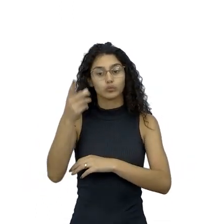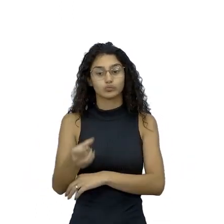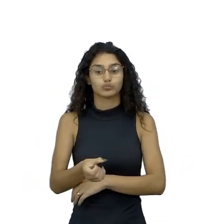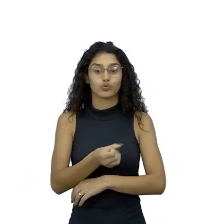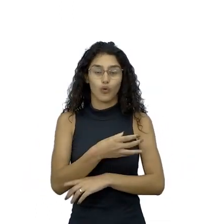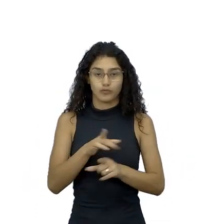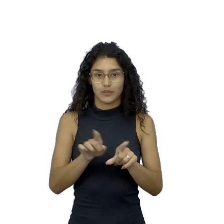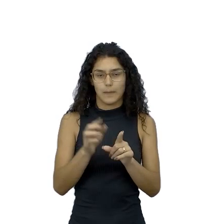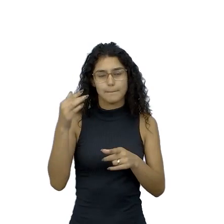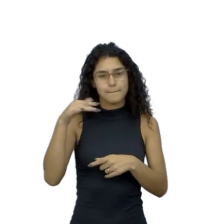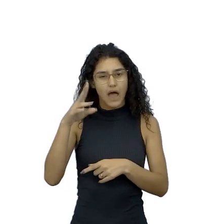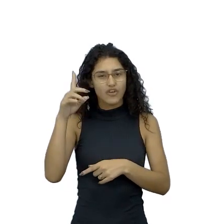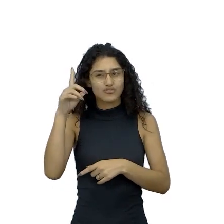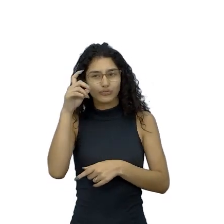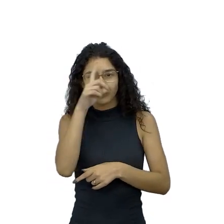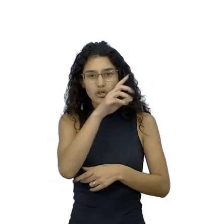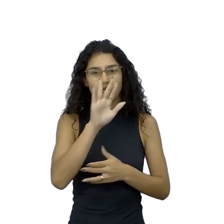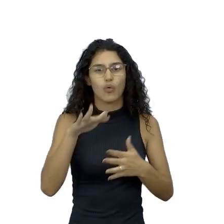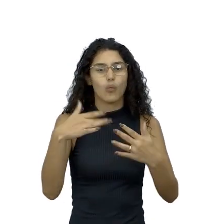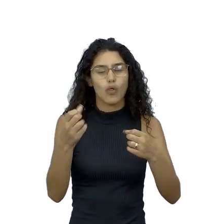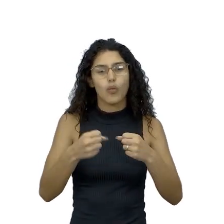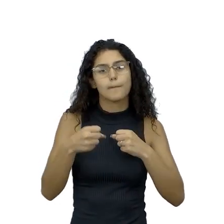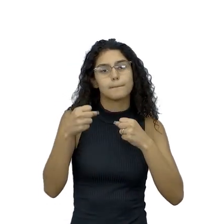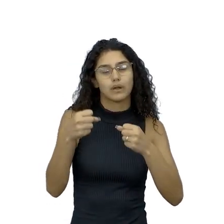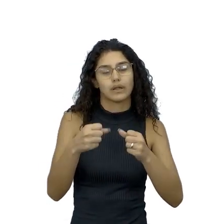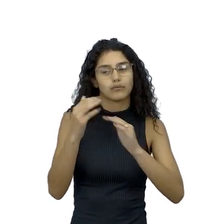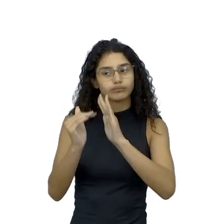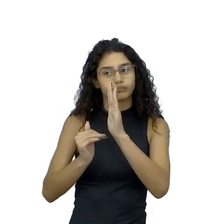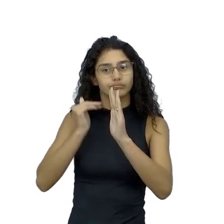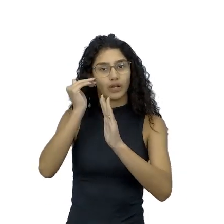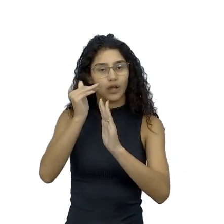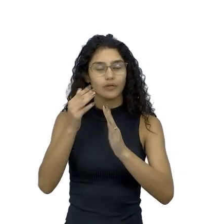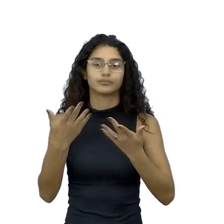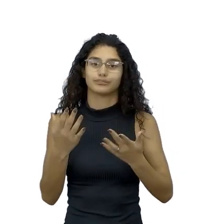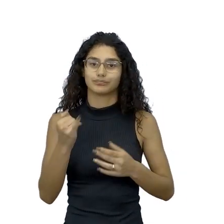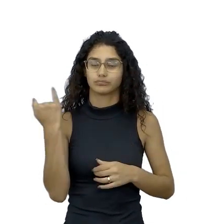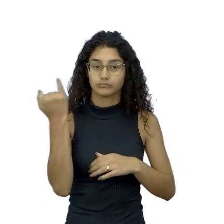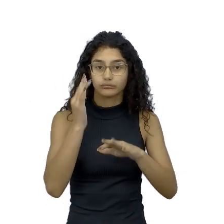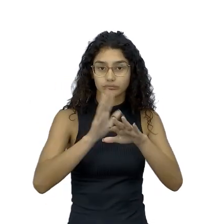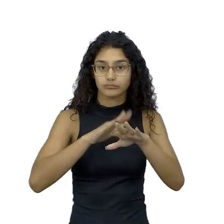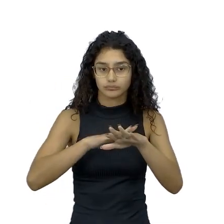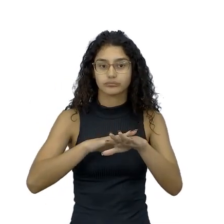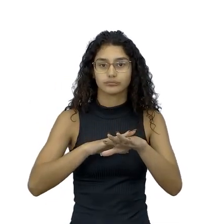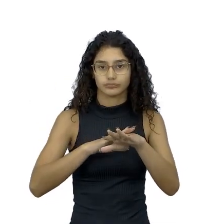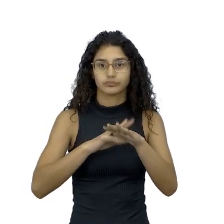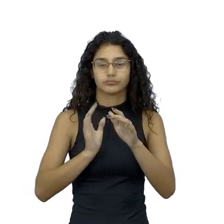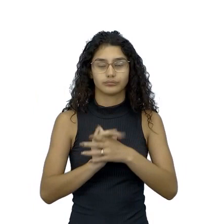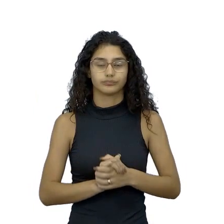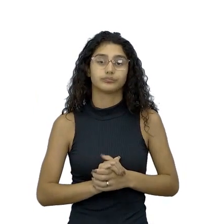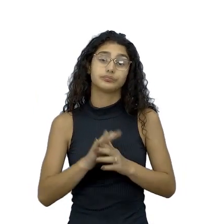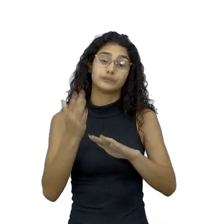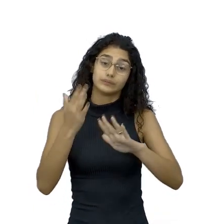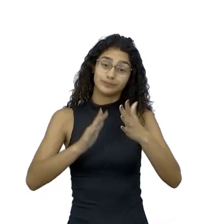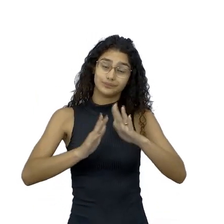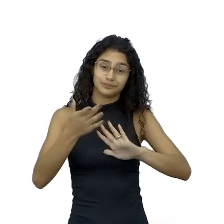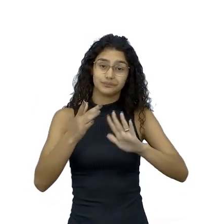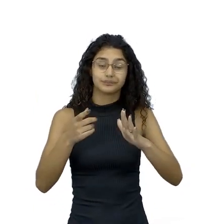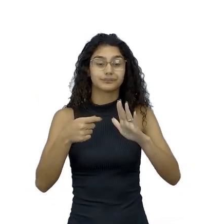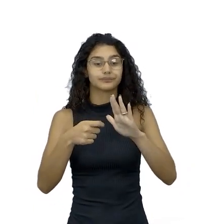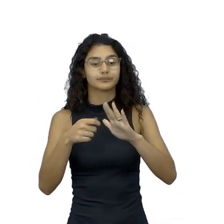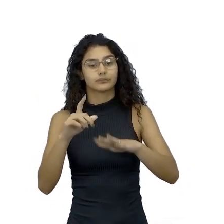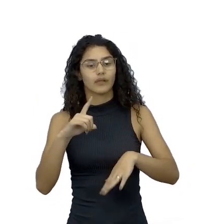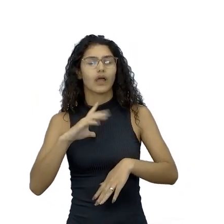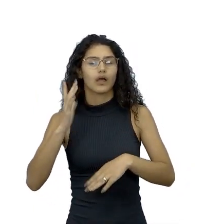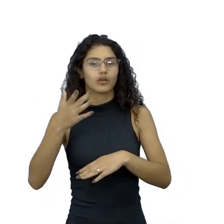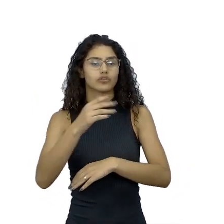complexos quando o estudante puder avançar. Então, olha como é importante a gente fazer esse diagnóstico. Talvez existam já